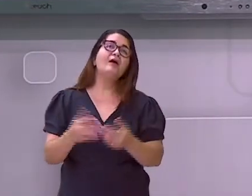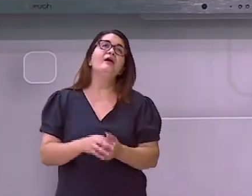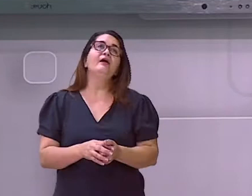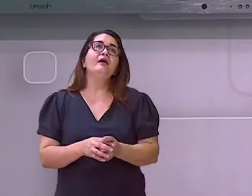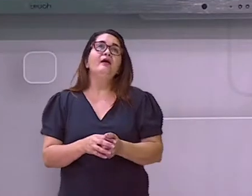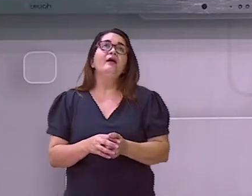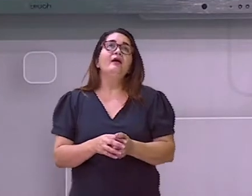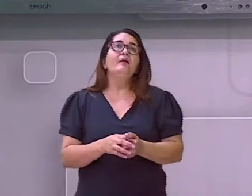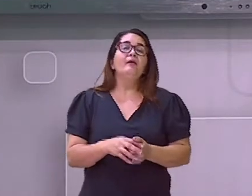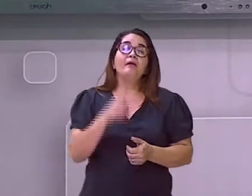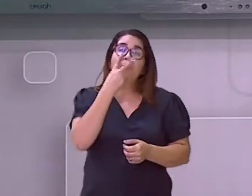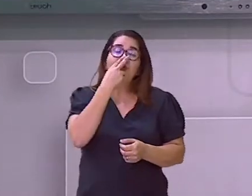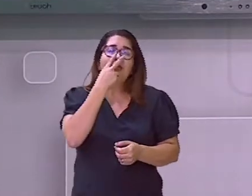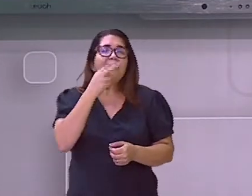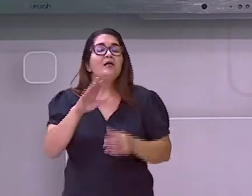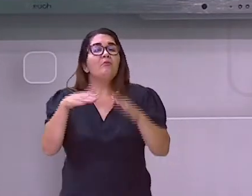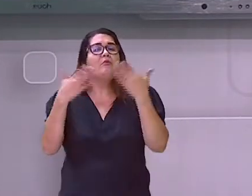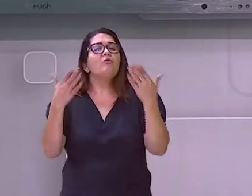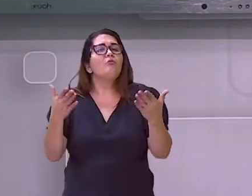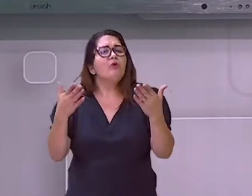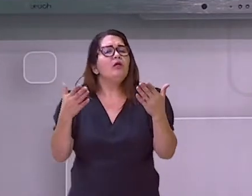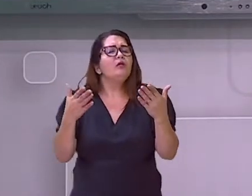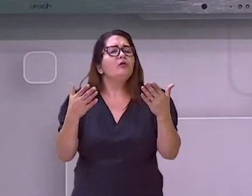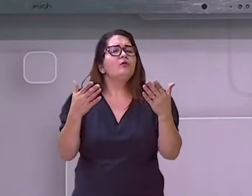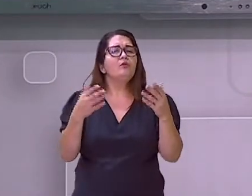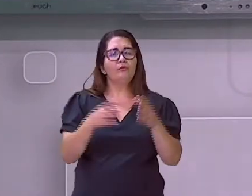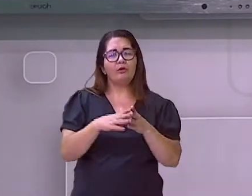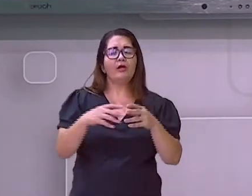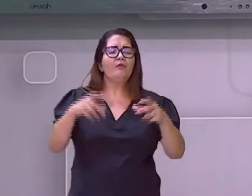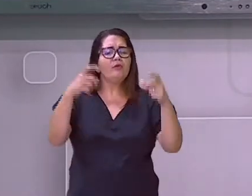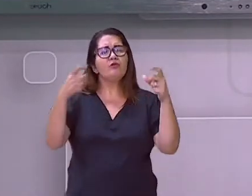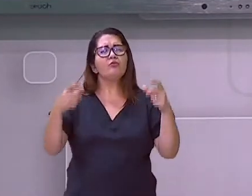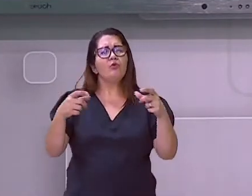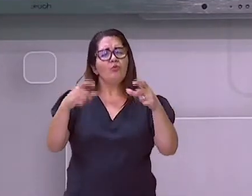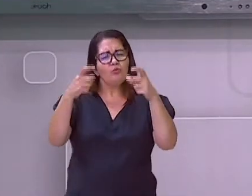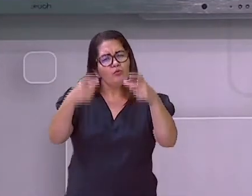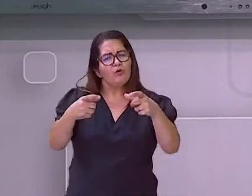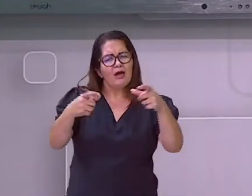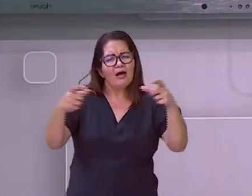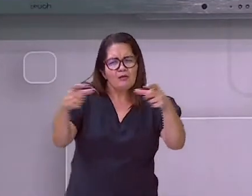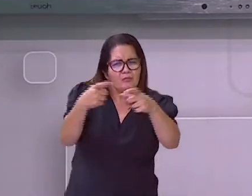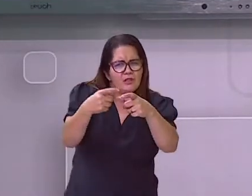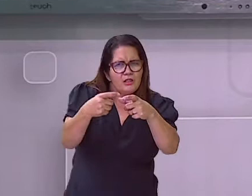administrada. Mas não quer dizer que não tenha diferenças.